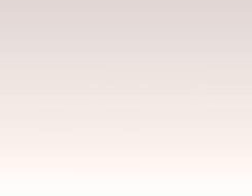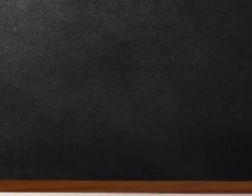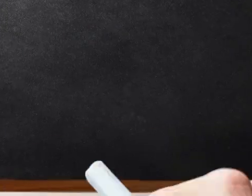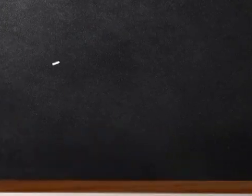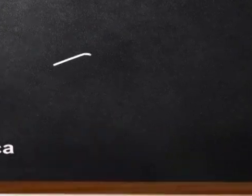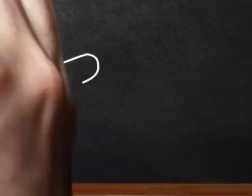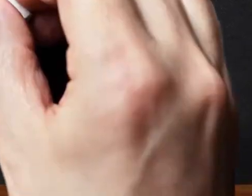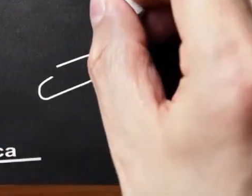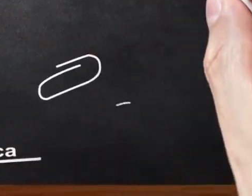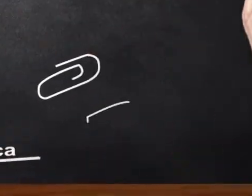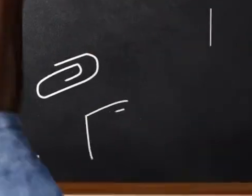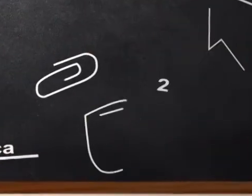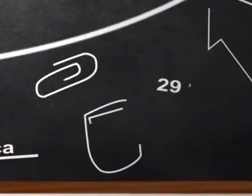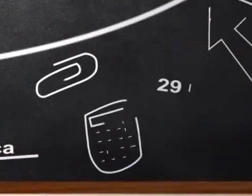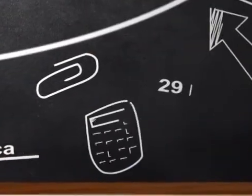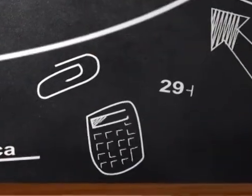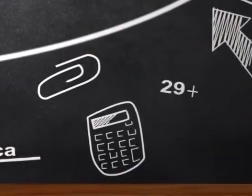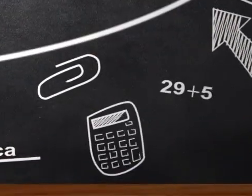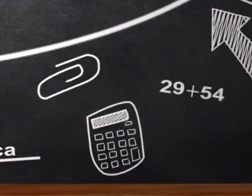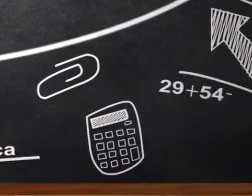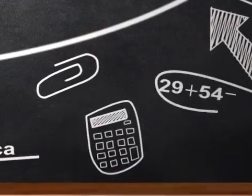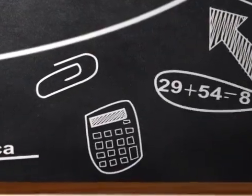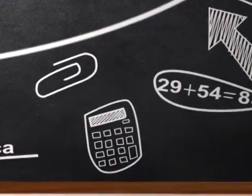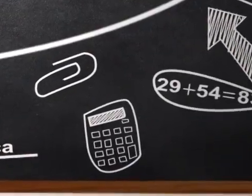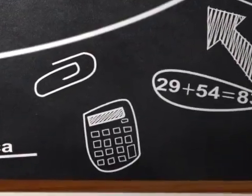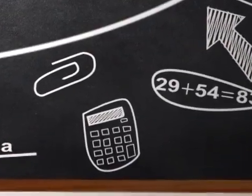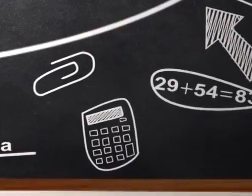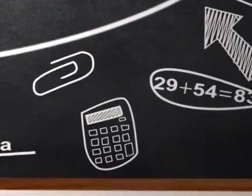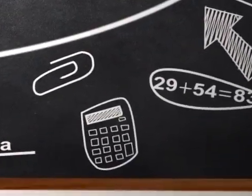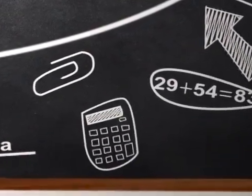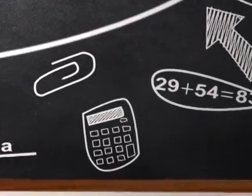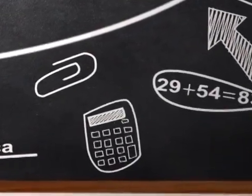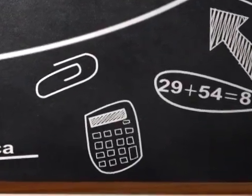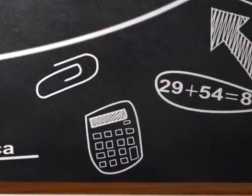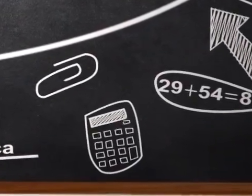E aí E aí